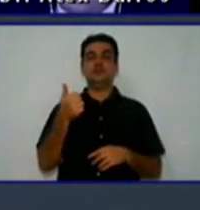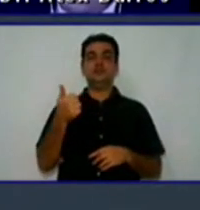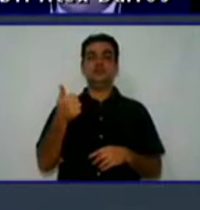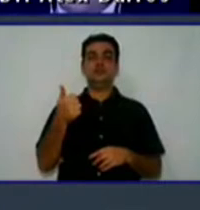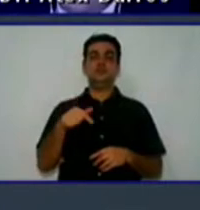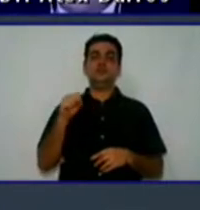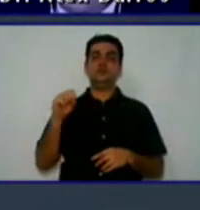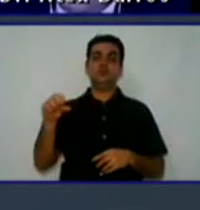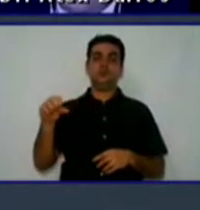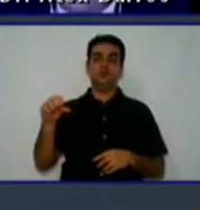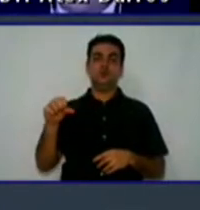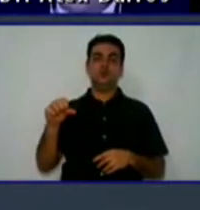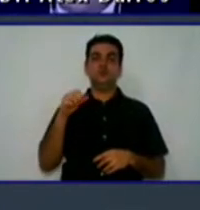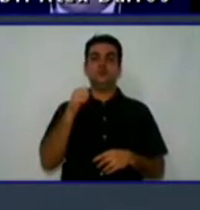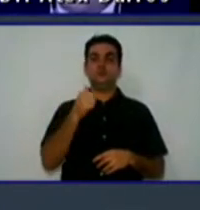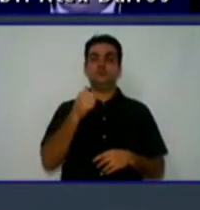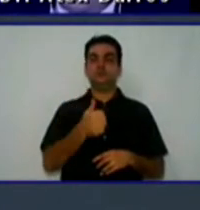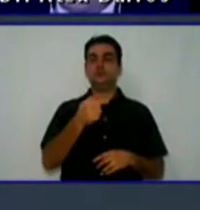171-89,